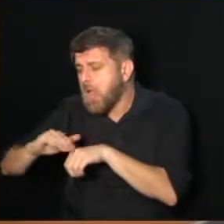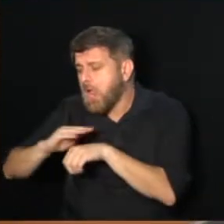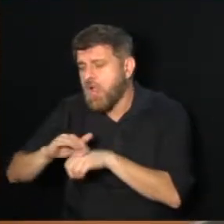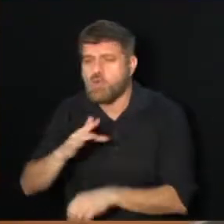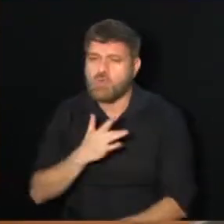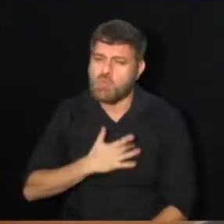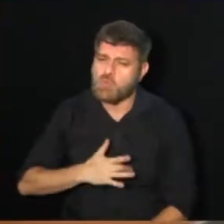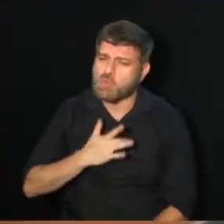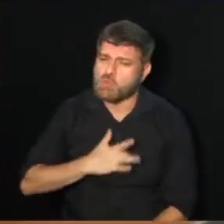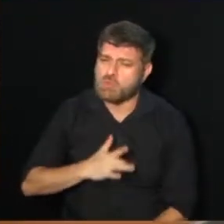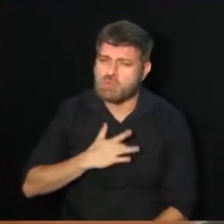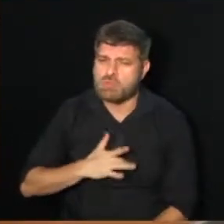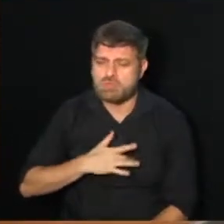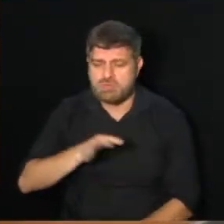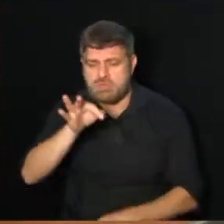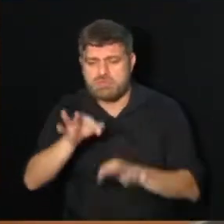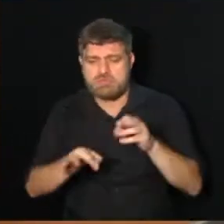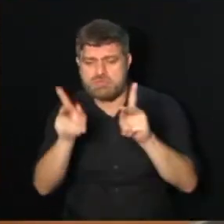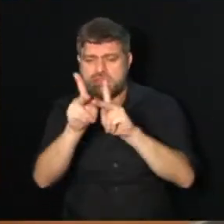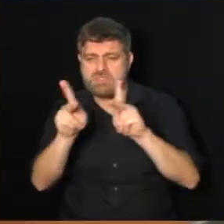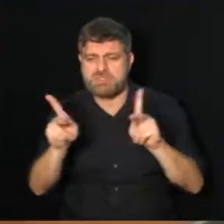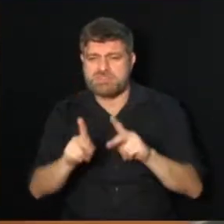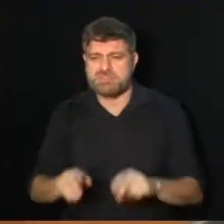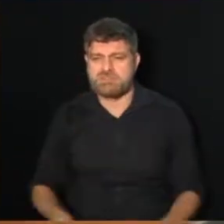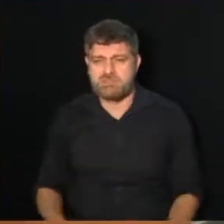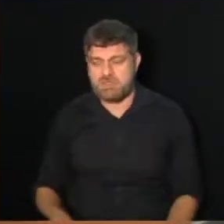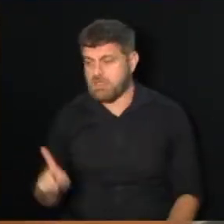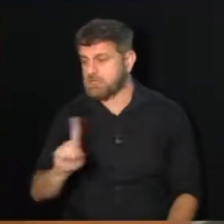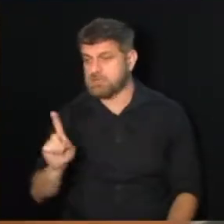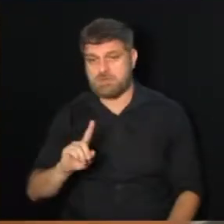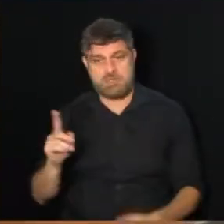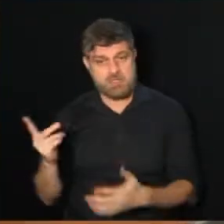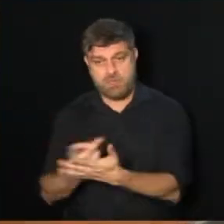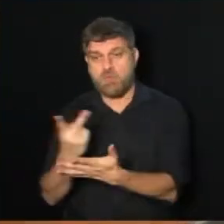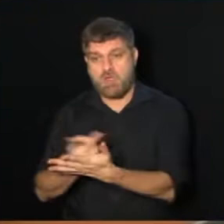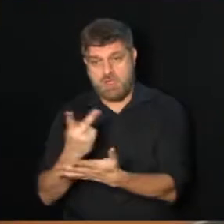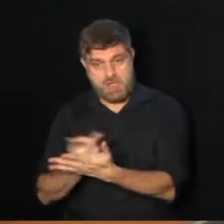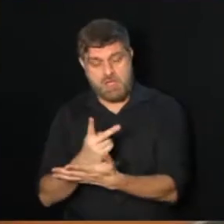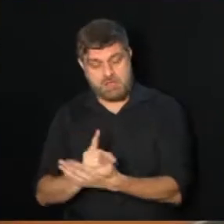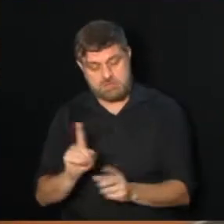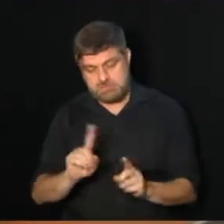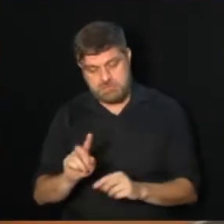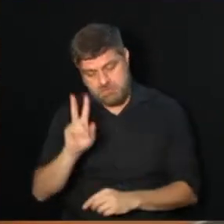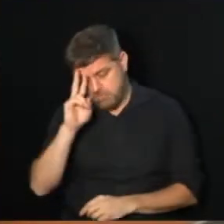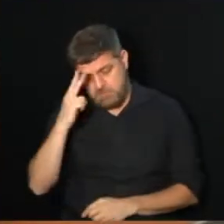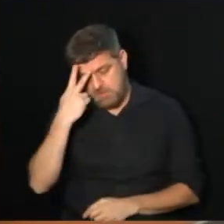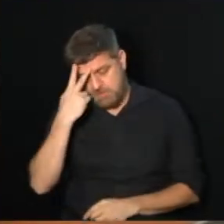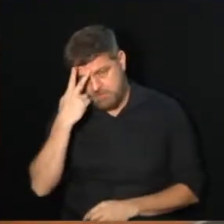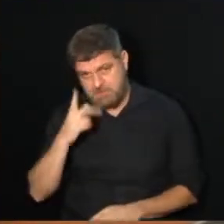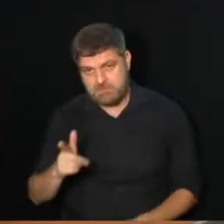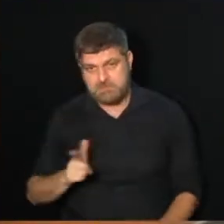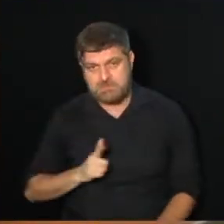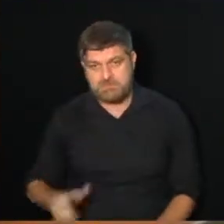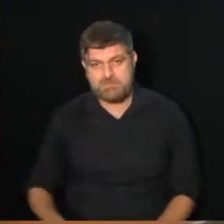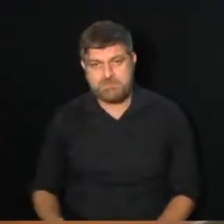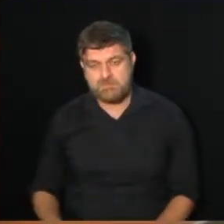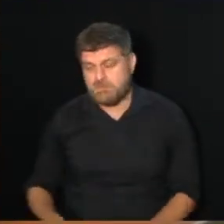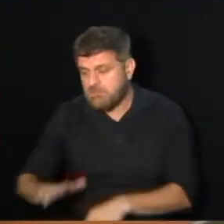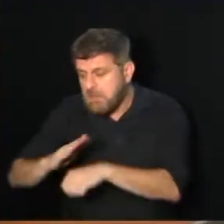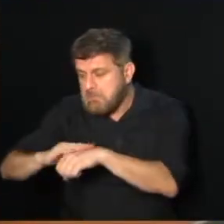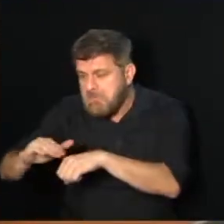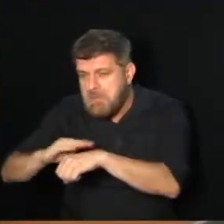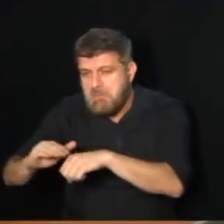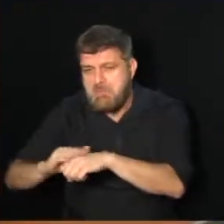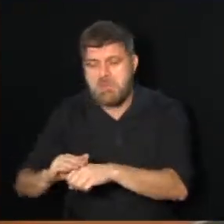dizer que a justiça restaurativa vai passar pano. É o termo que uso hoje em dia, né? Vamos passar pano, né? Vai passar pano. Não vai passar pano,